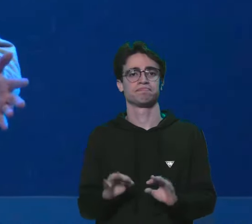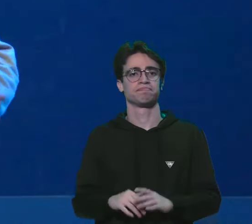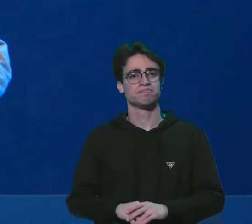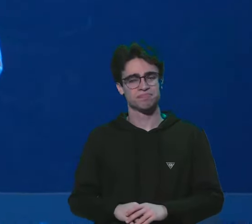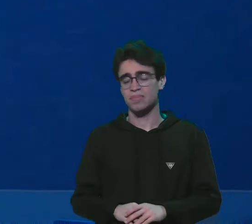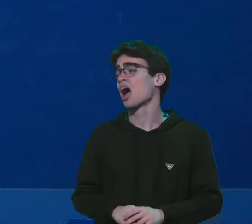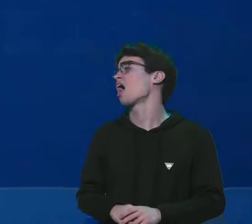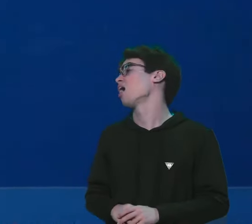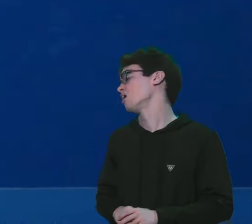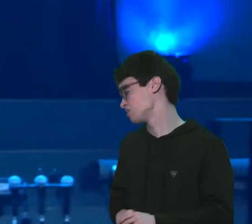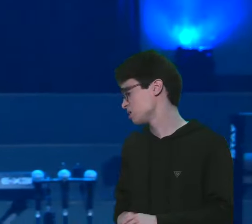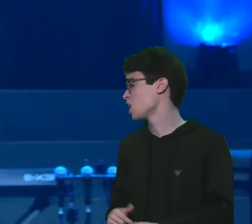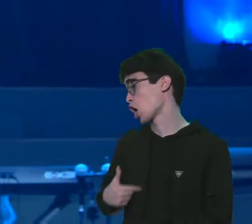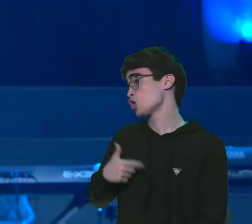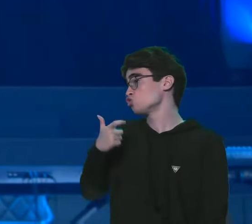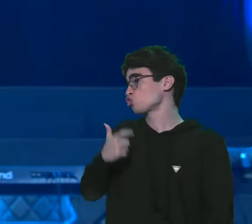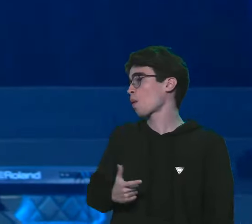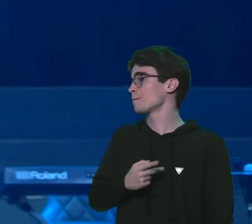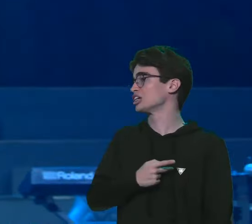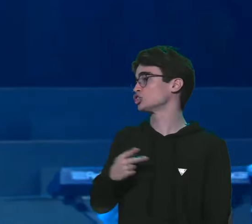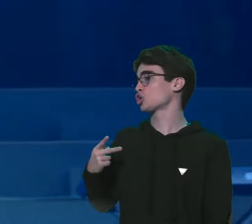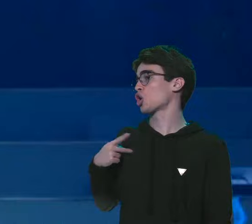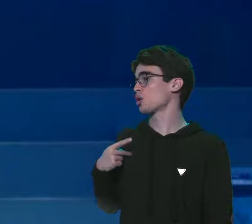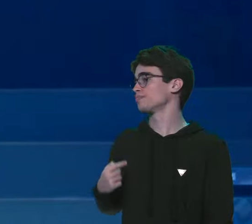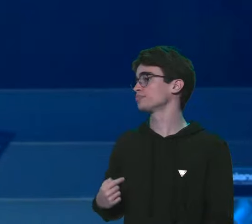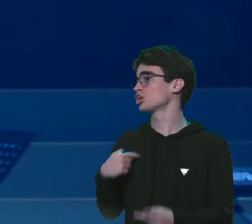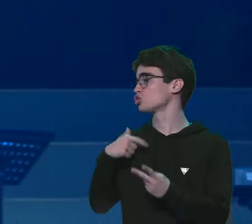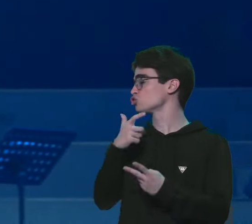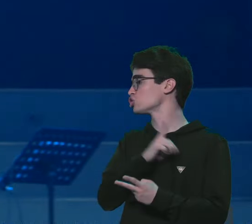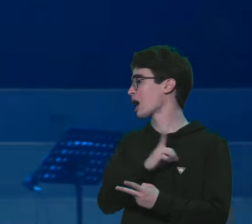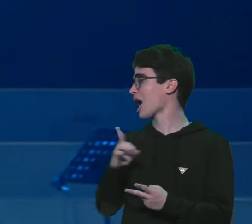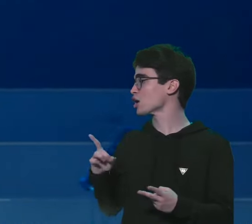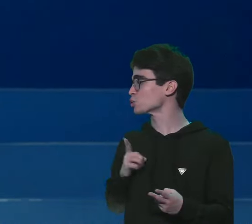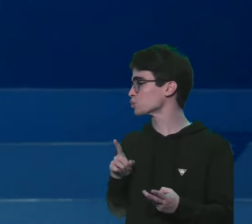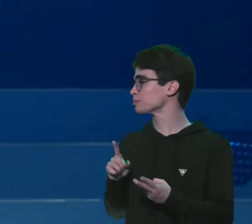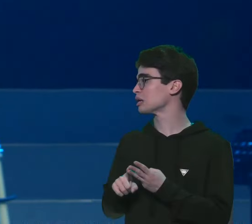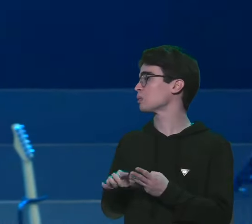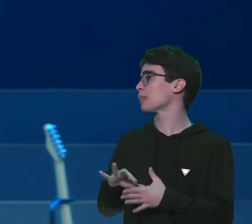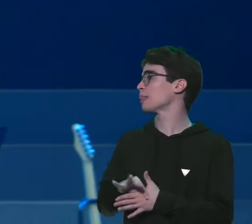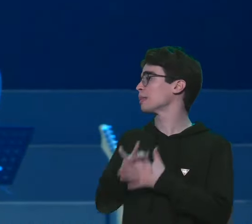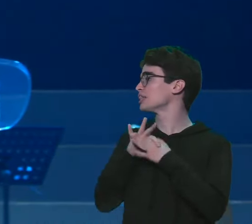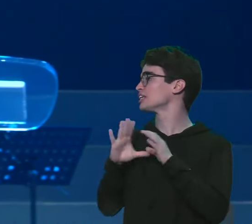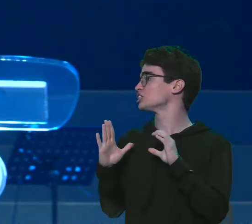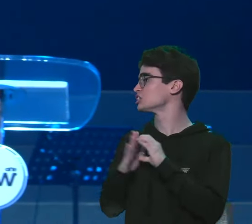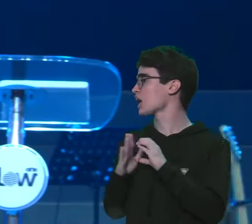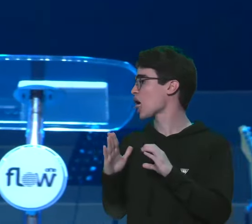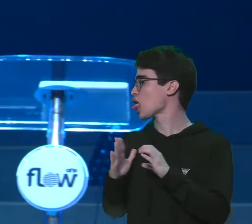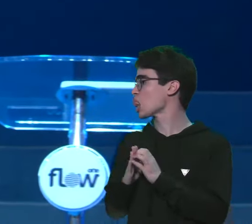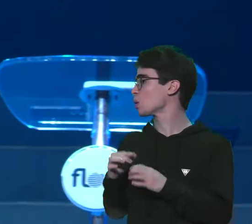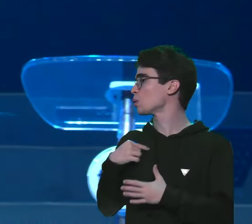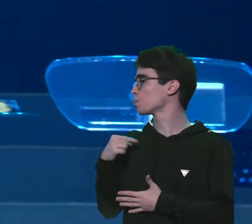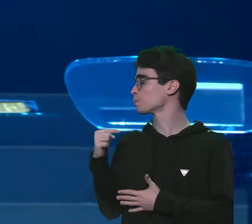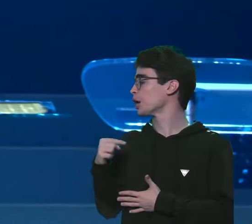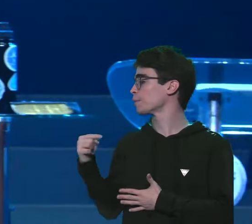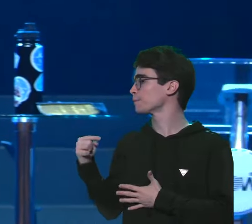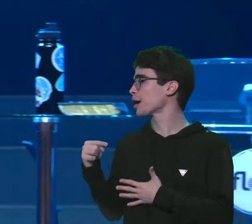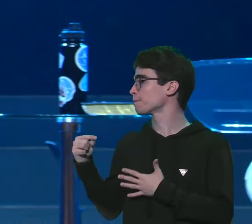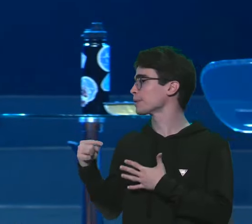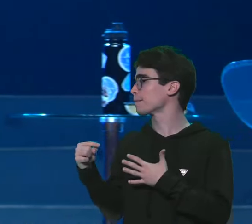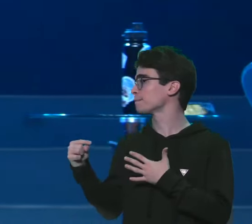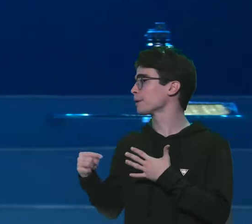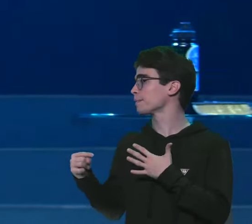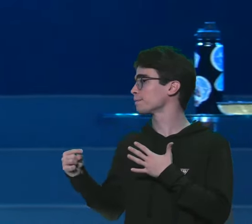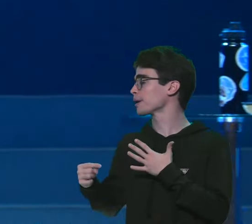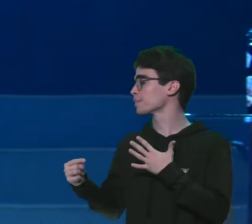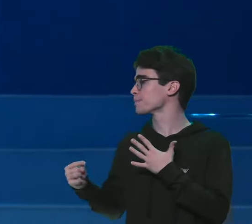Ah não, porque eu sou pastor, eu sou diácono, eu sou líder de célula, eu sou isso, eu sou